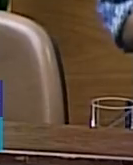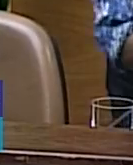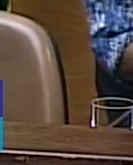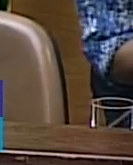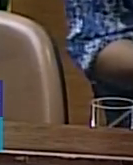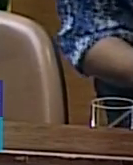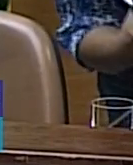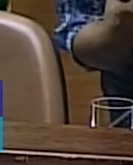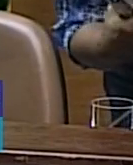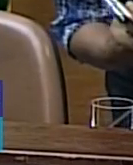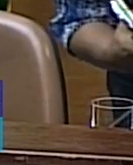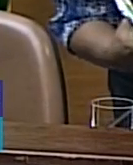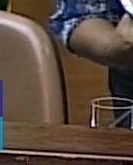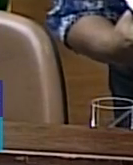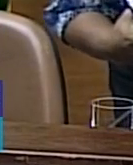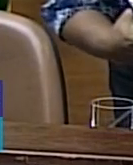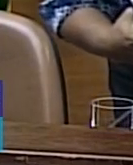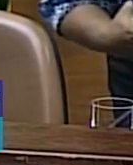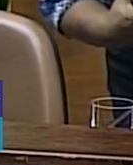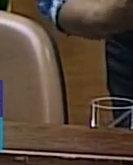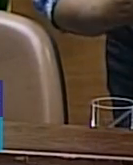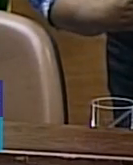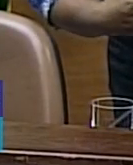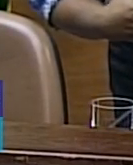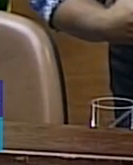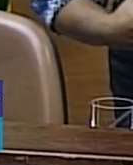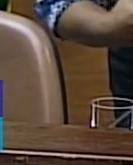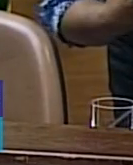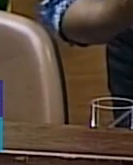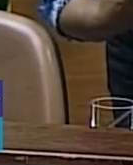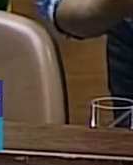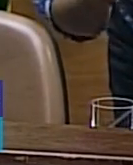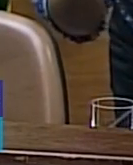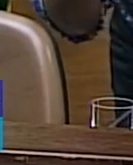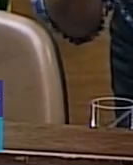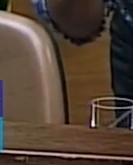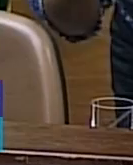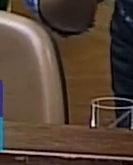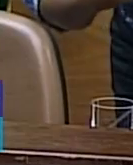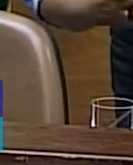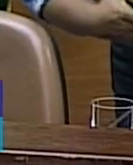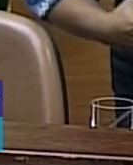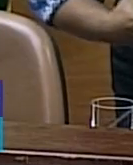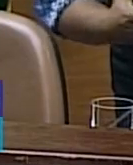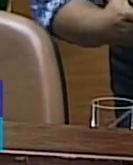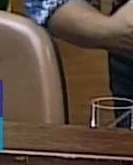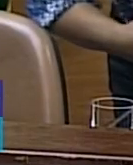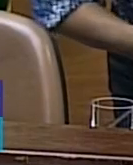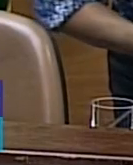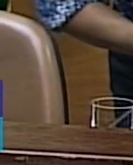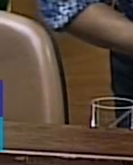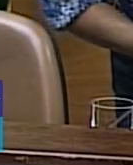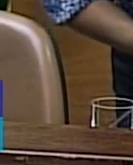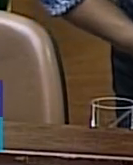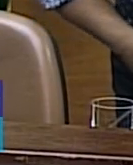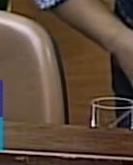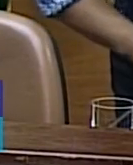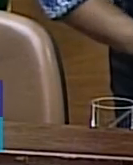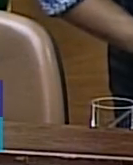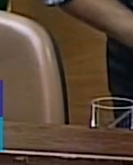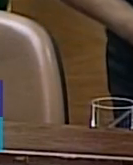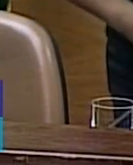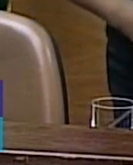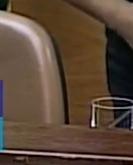gente tá gastando muito dinheiro jogando muito dinheiro no lixo porque não ressocializa ninguém e fornecendo munição pro crime